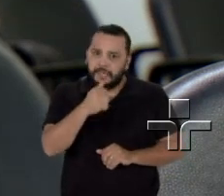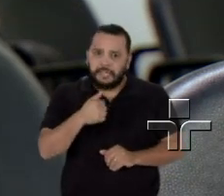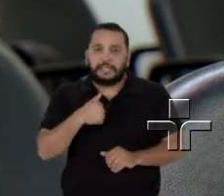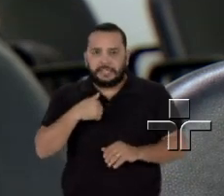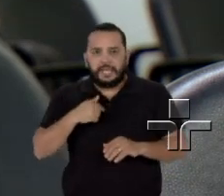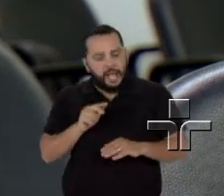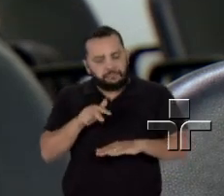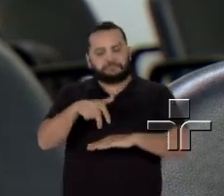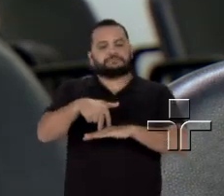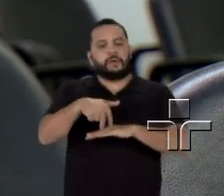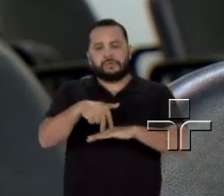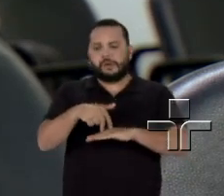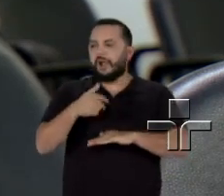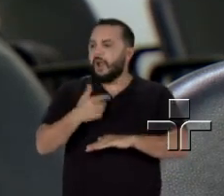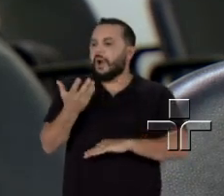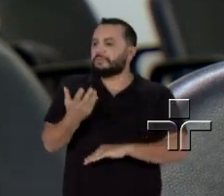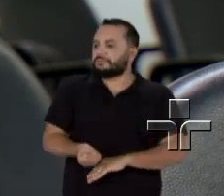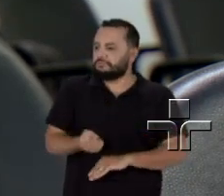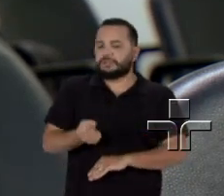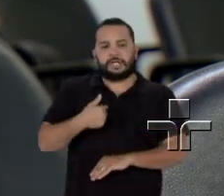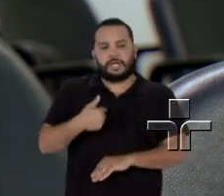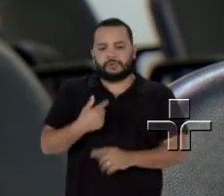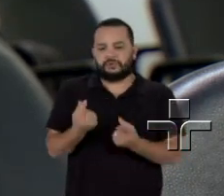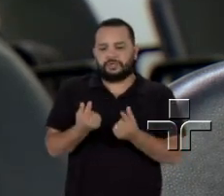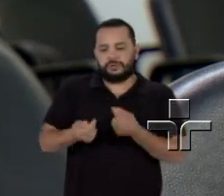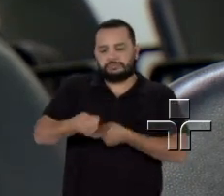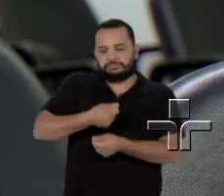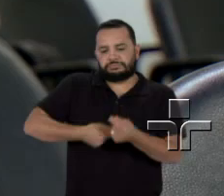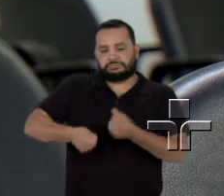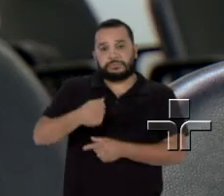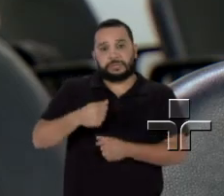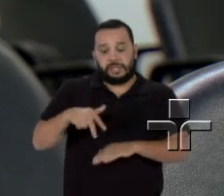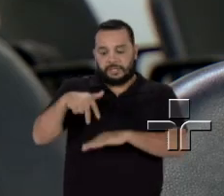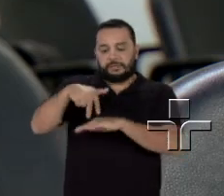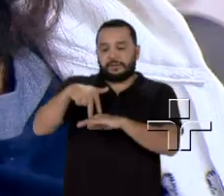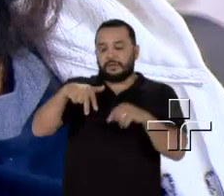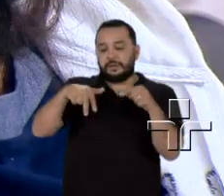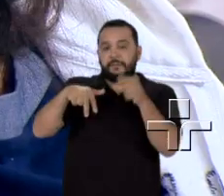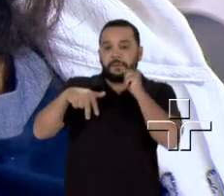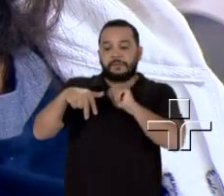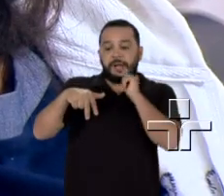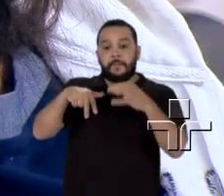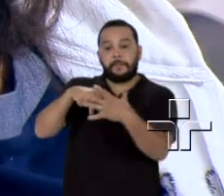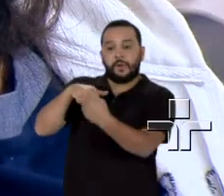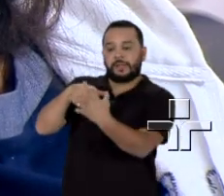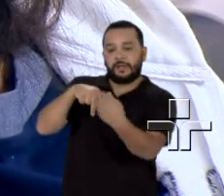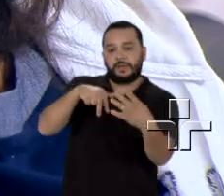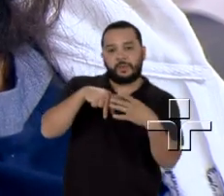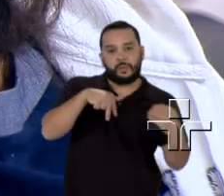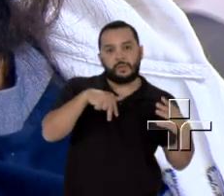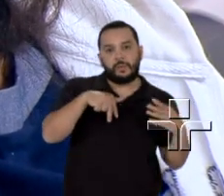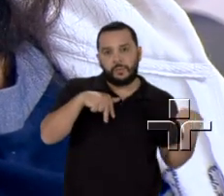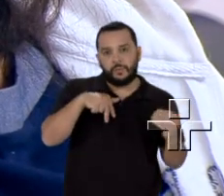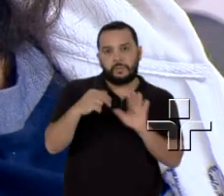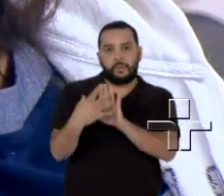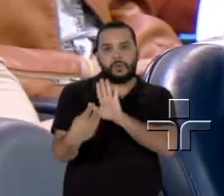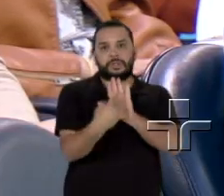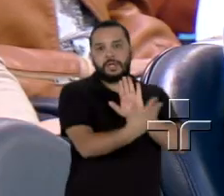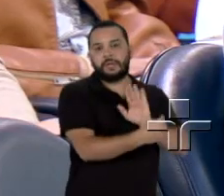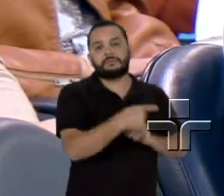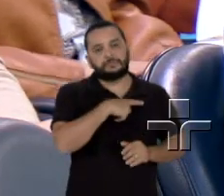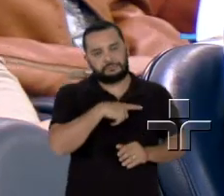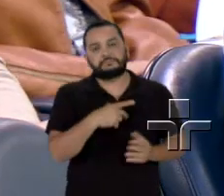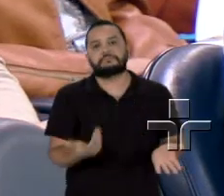finanças na casa ela está sendo um modelo para aquela família então ânimo e